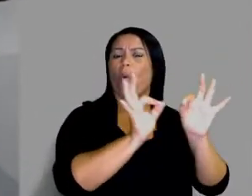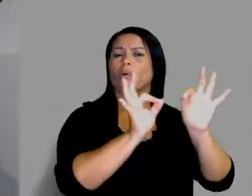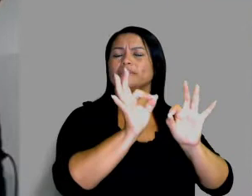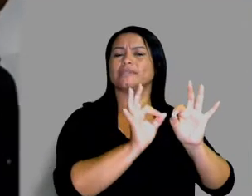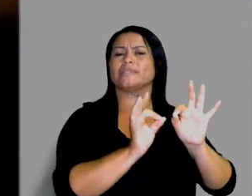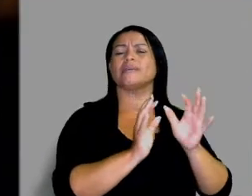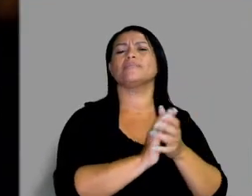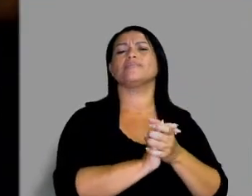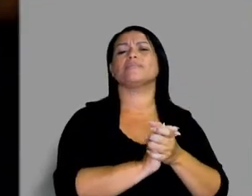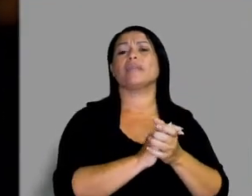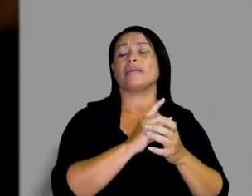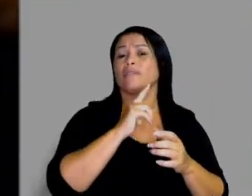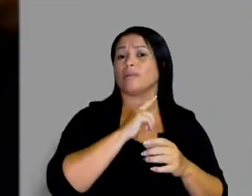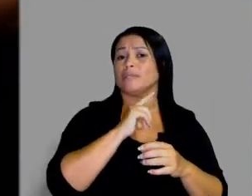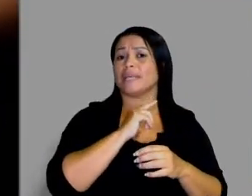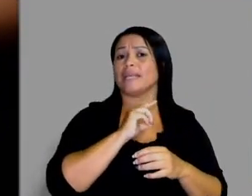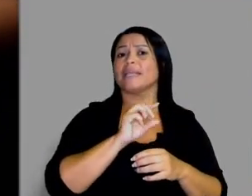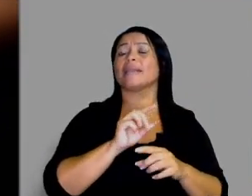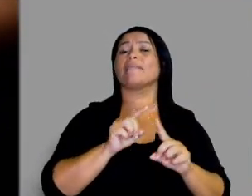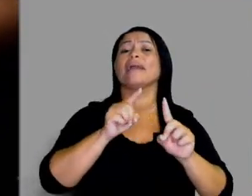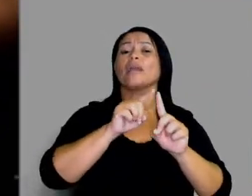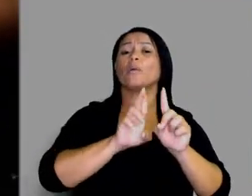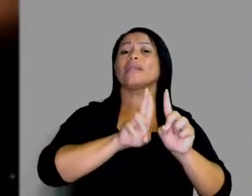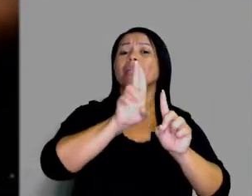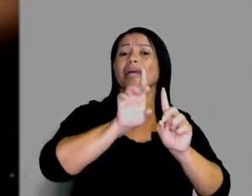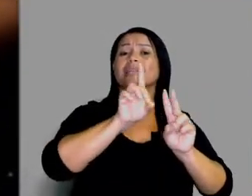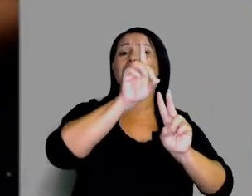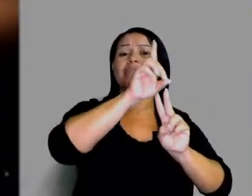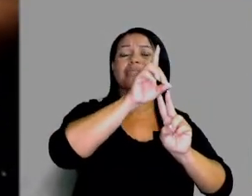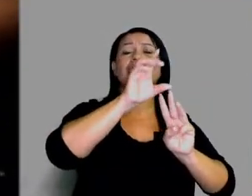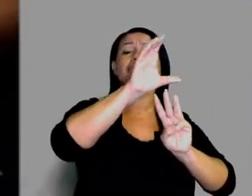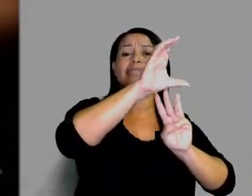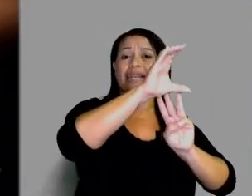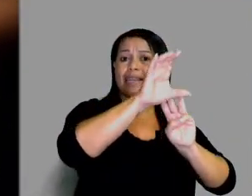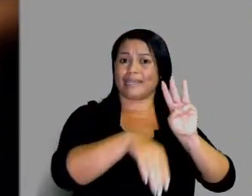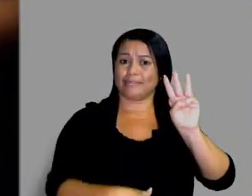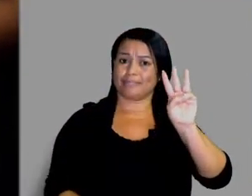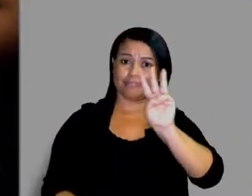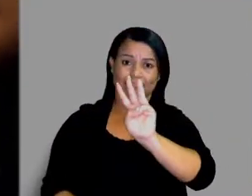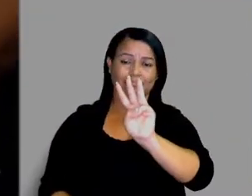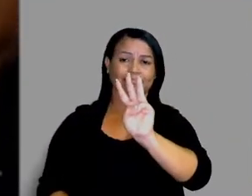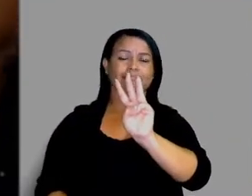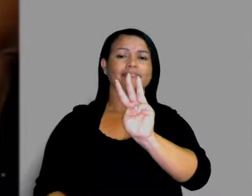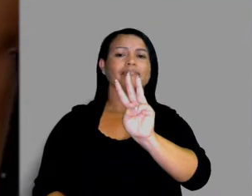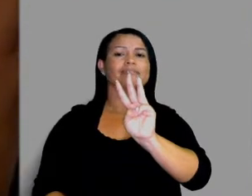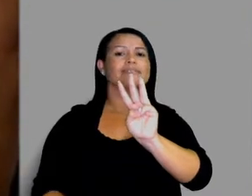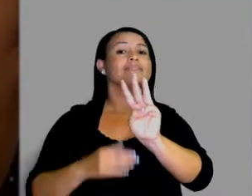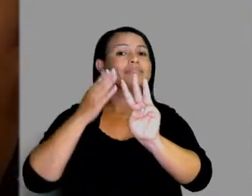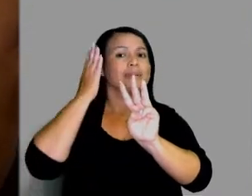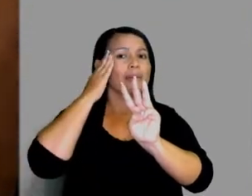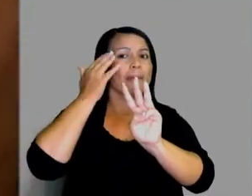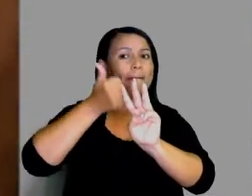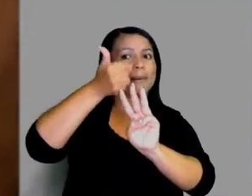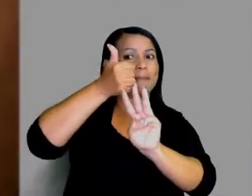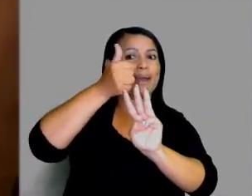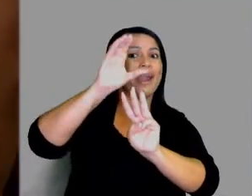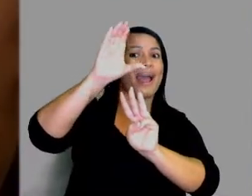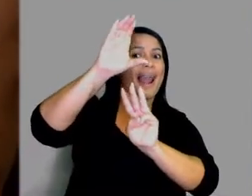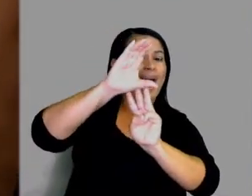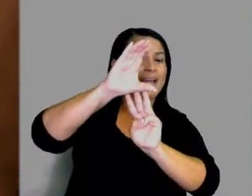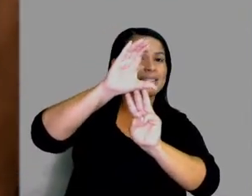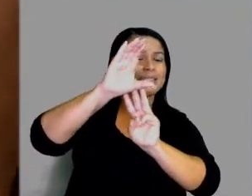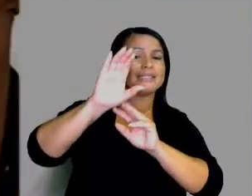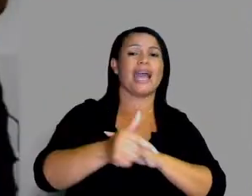tá? Que vão ser unidade, dezena e centena. Primeira